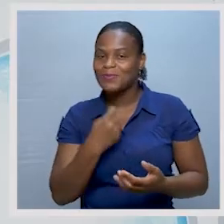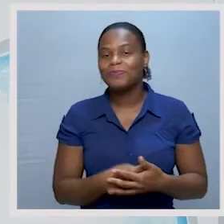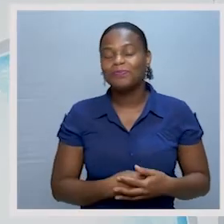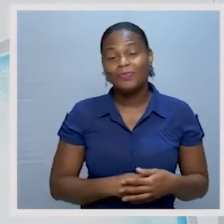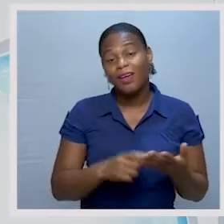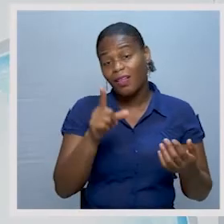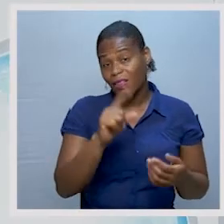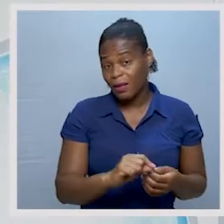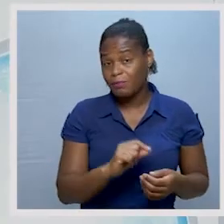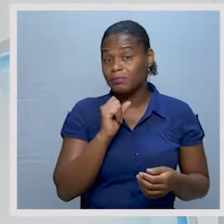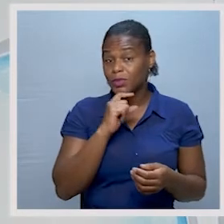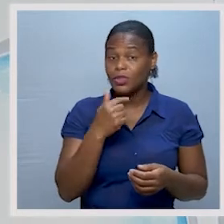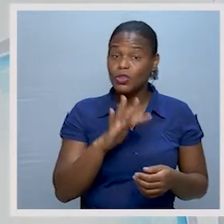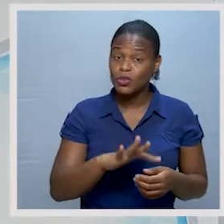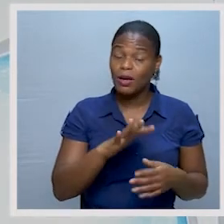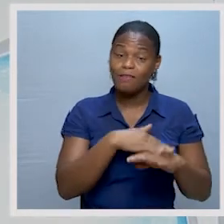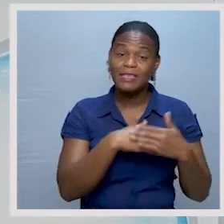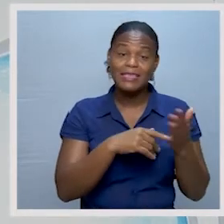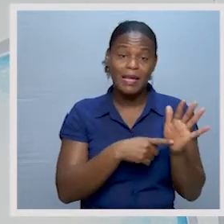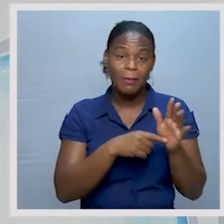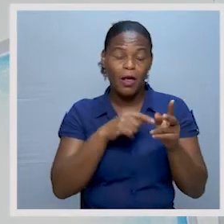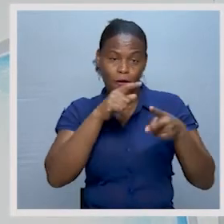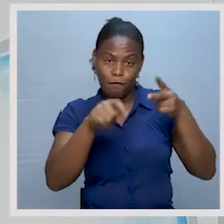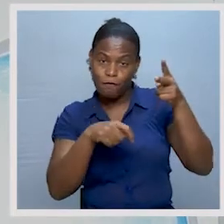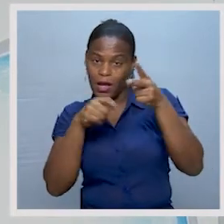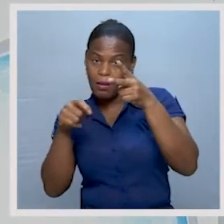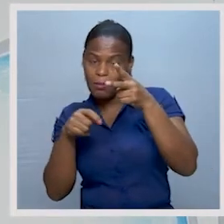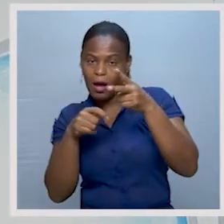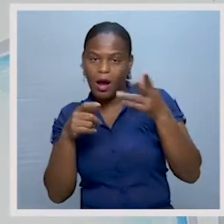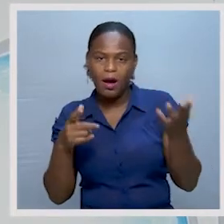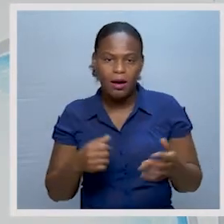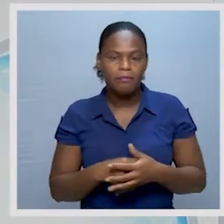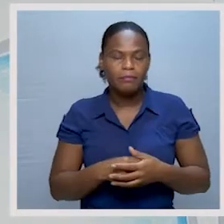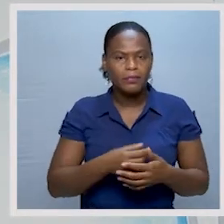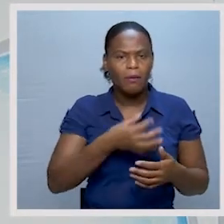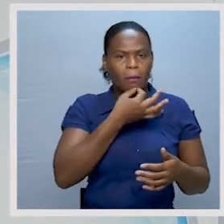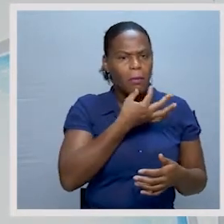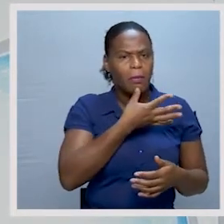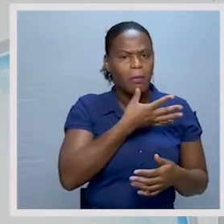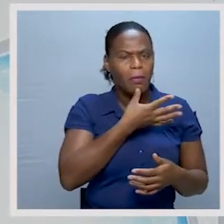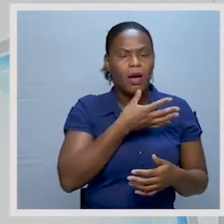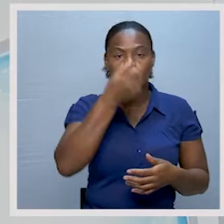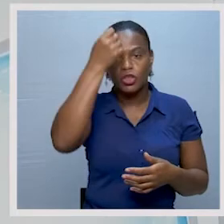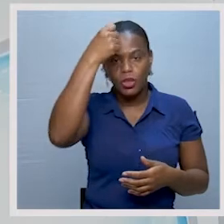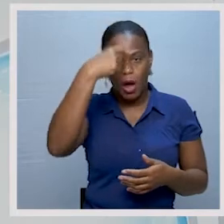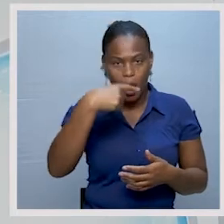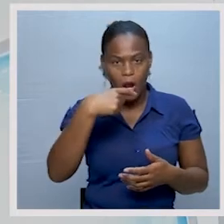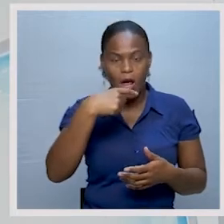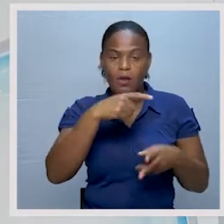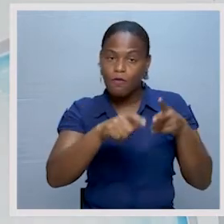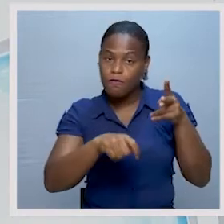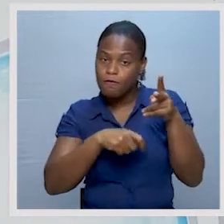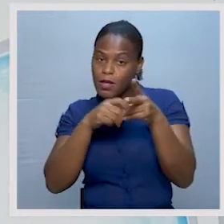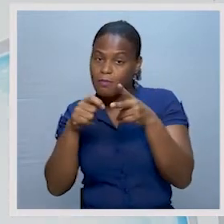podemos estar a fazer, num filme, estou a tratar uma história sobre filme.